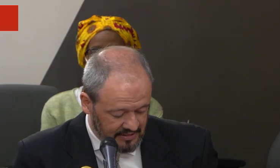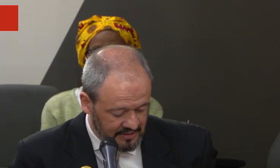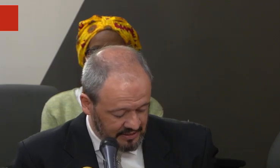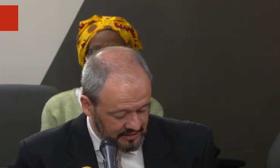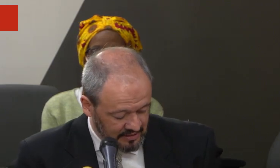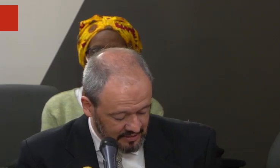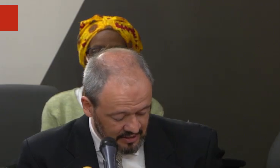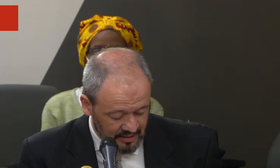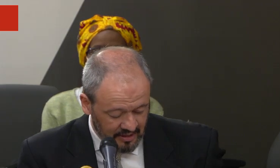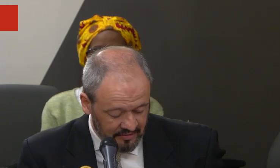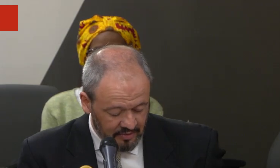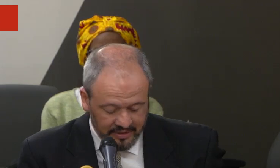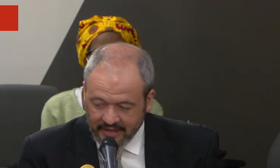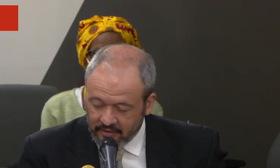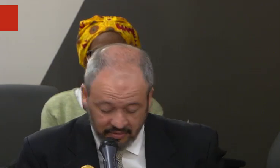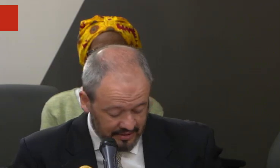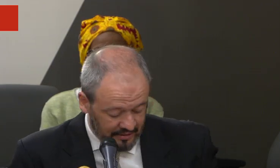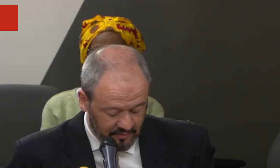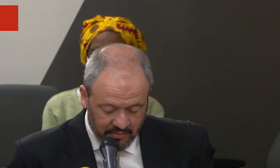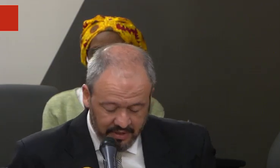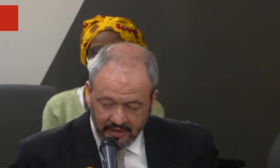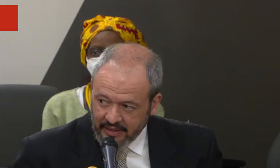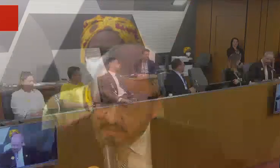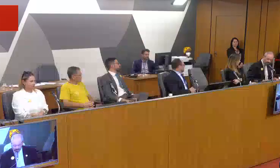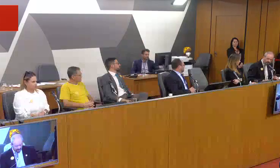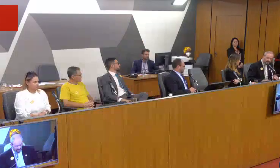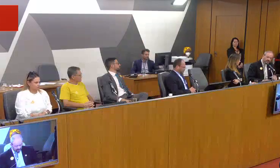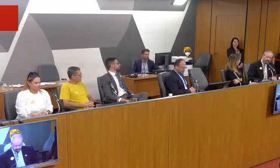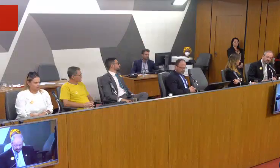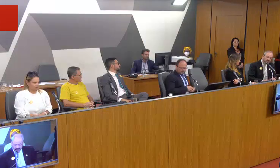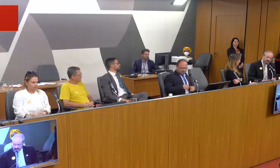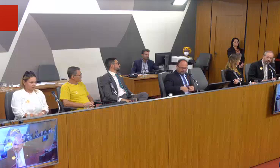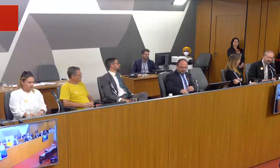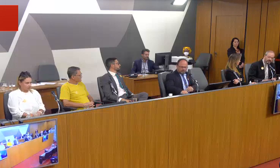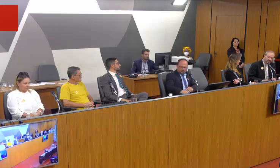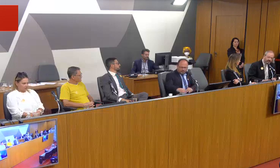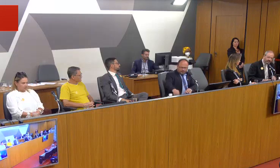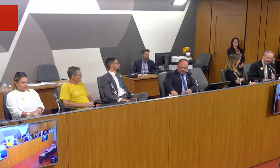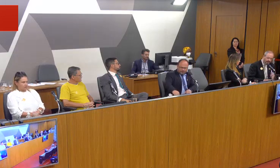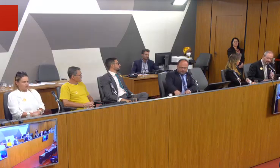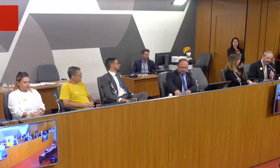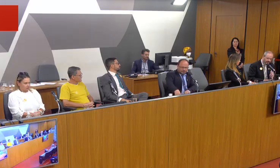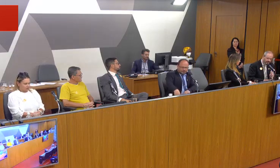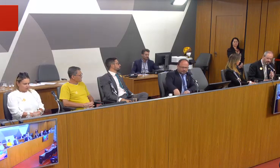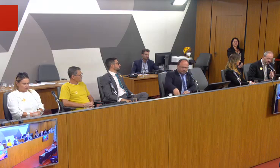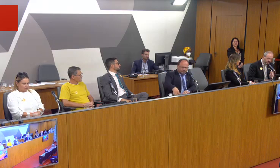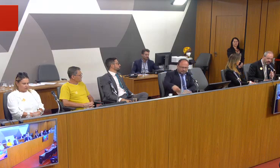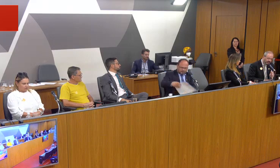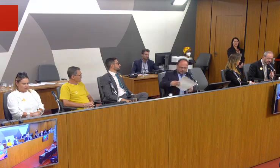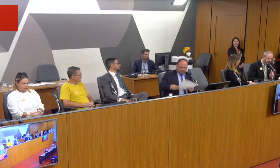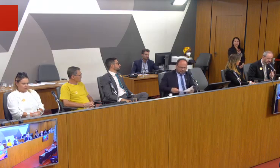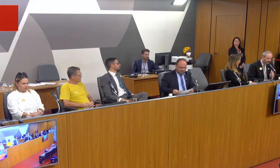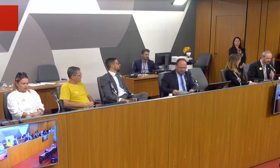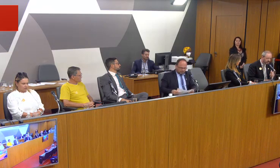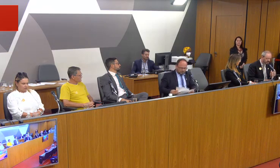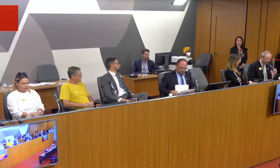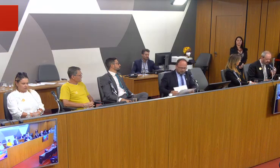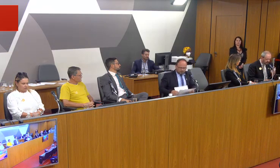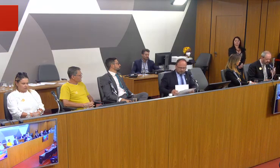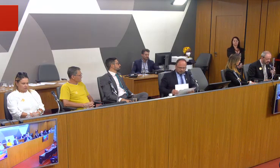presentes na figura da doutora Danúbia Helena que aqui bem representa esse coletivo